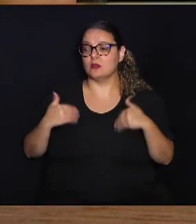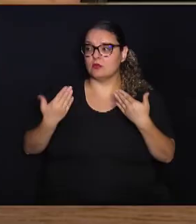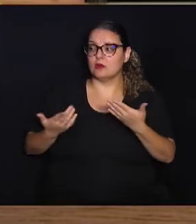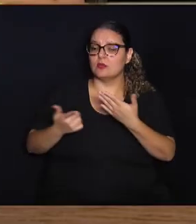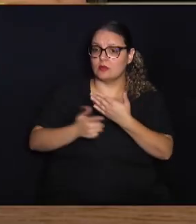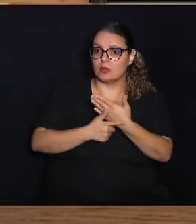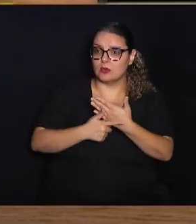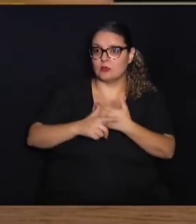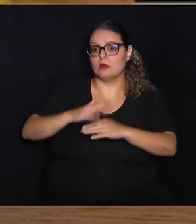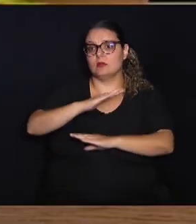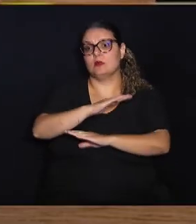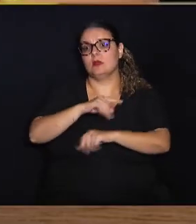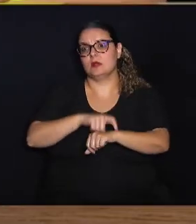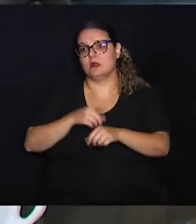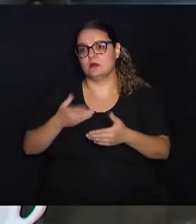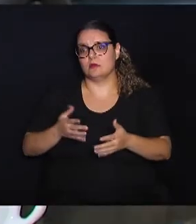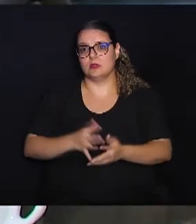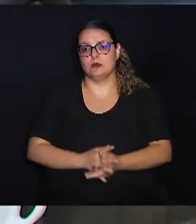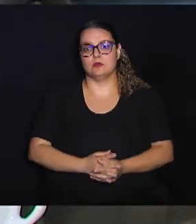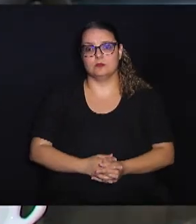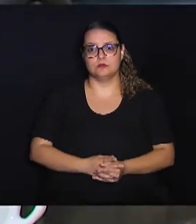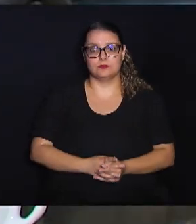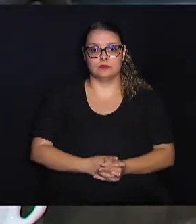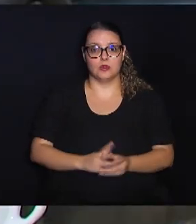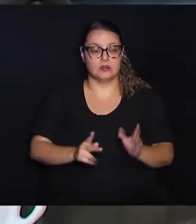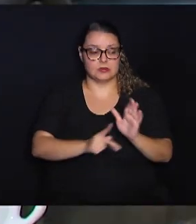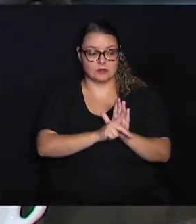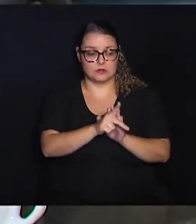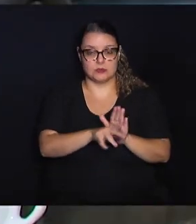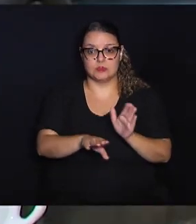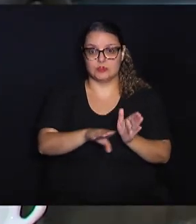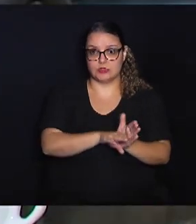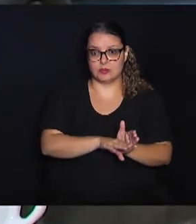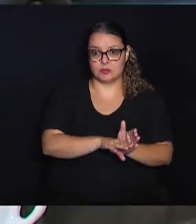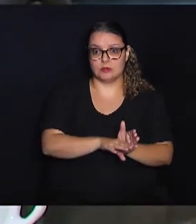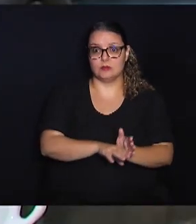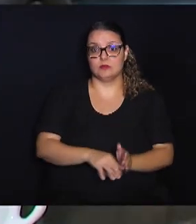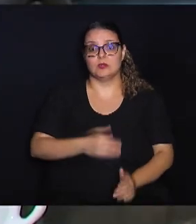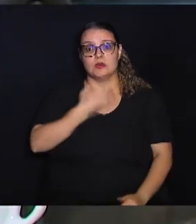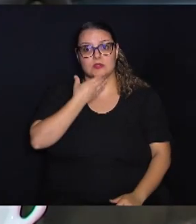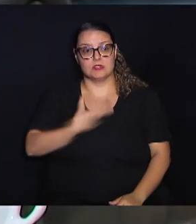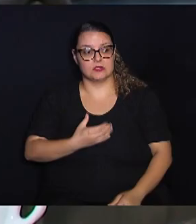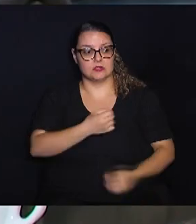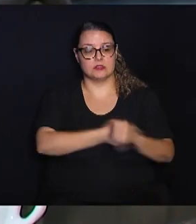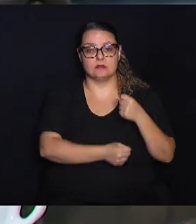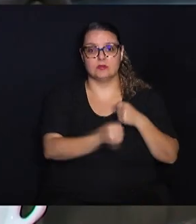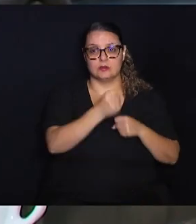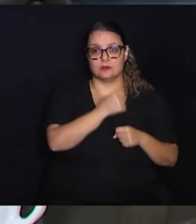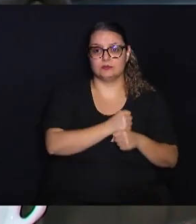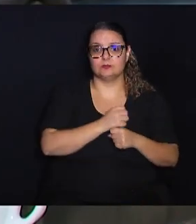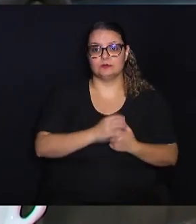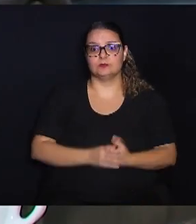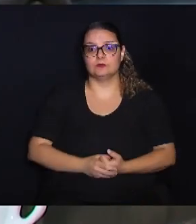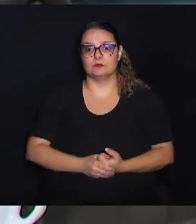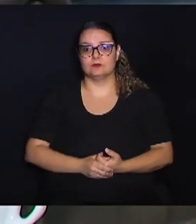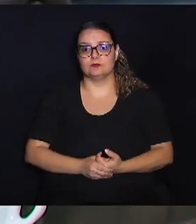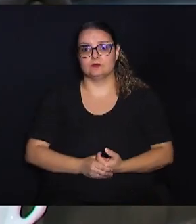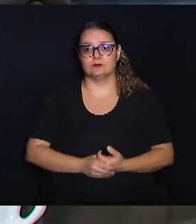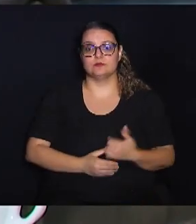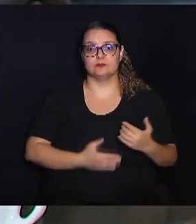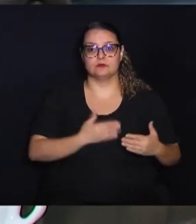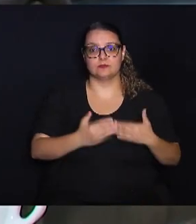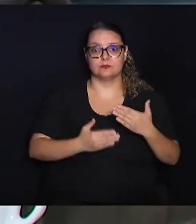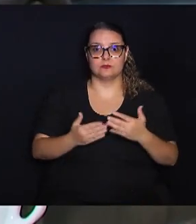da Câmara nesse momento? Esse projeto chegou na casa em dezembro do ano passado, né, de 23, e começou a tramitar